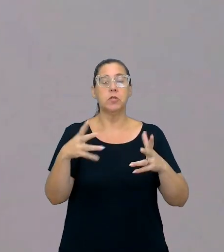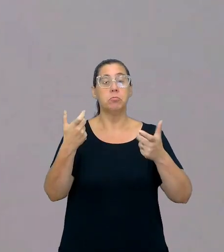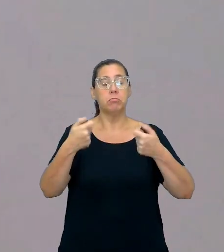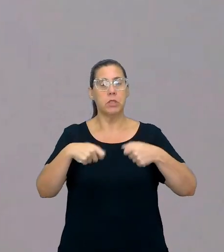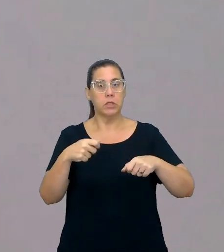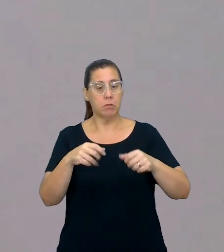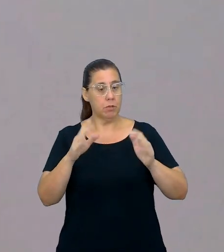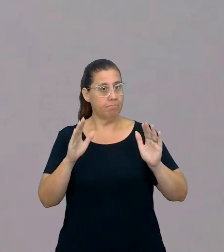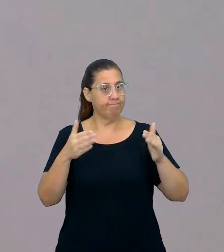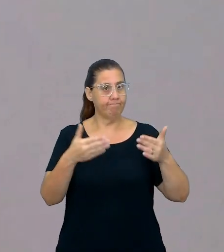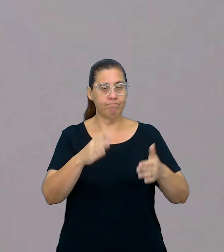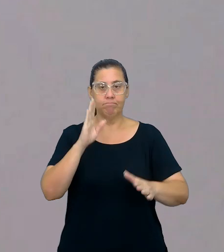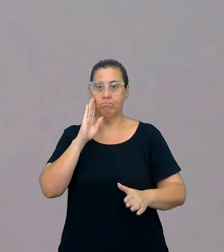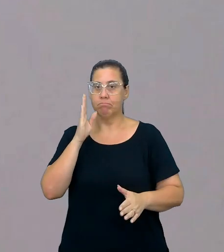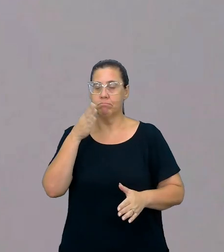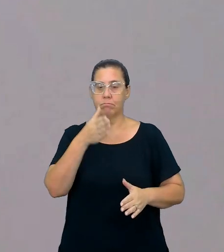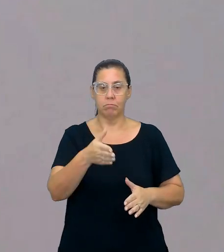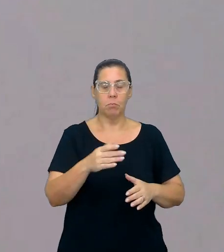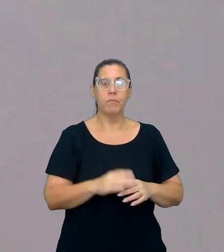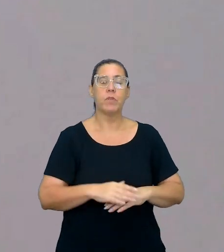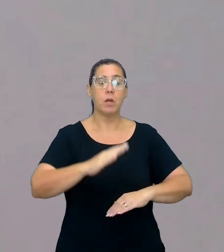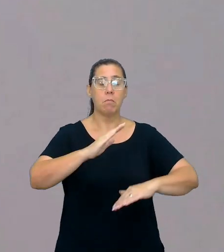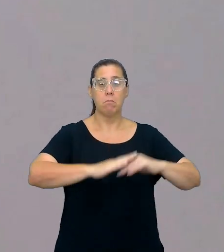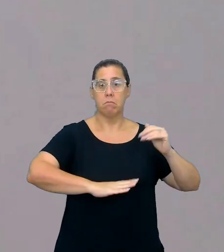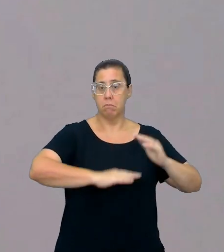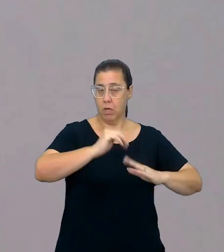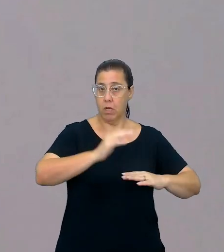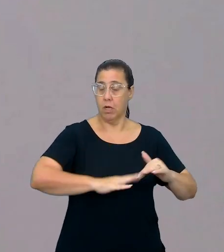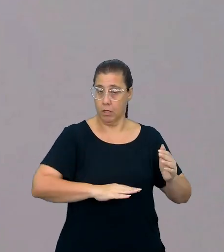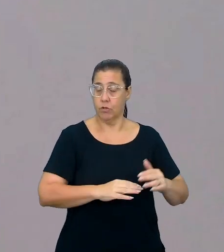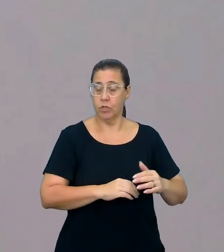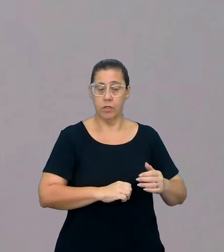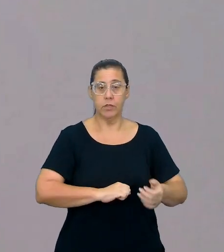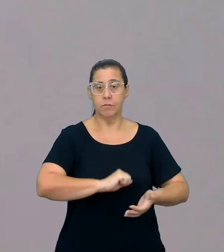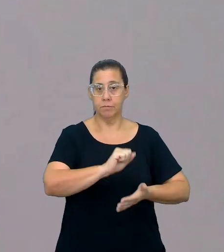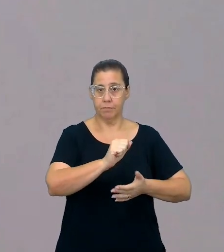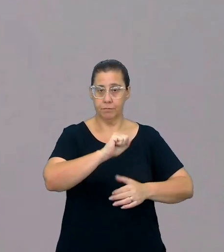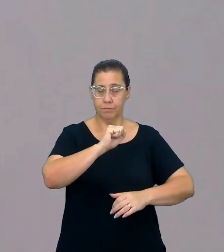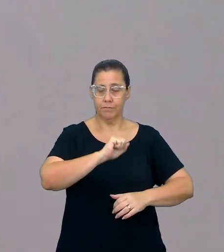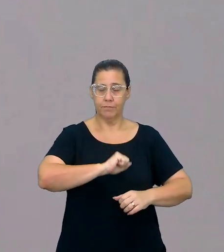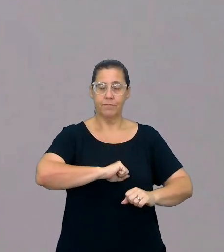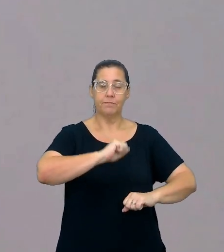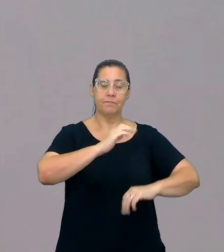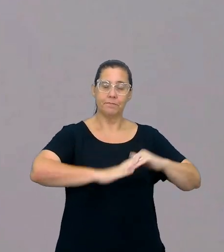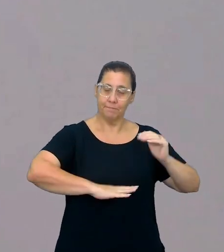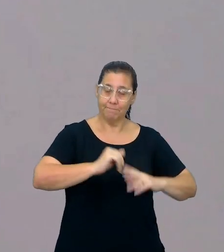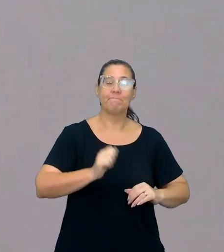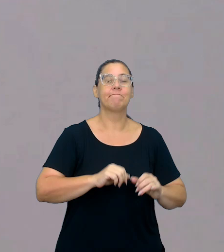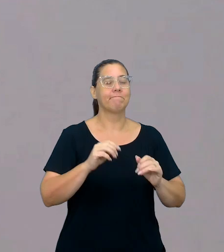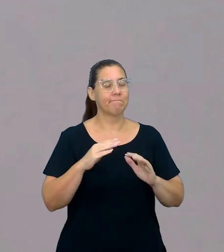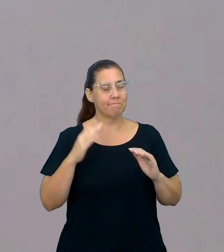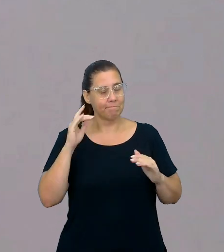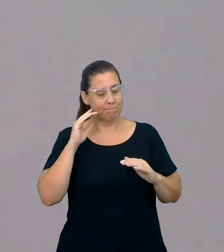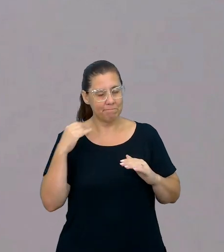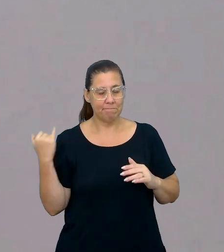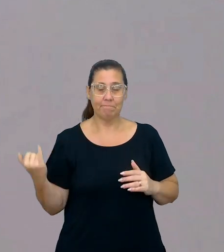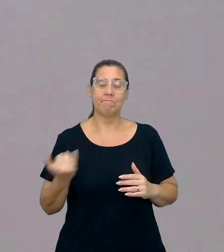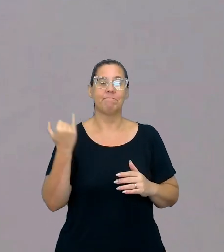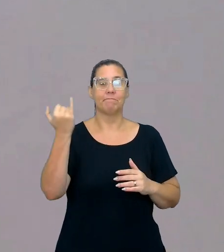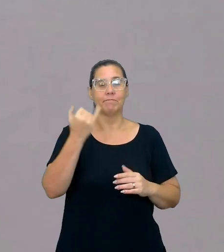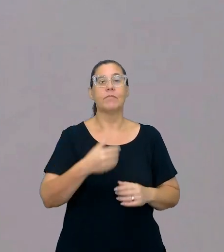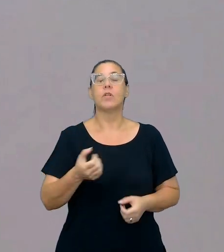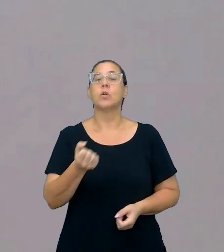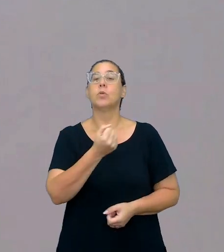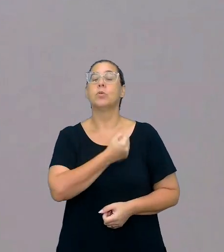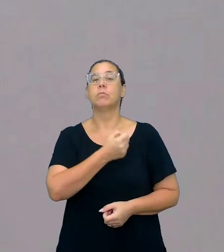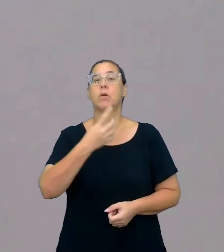precisamos priorizar, a matriz de habilidades essenciais e também discutir hoje a sequência didática